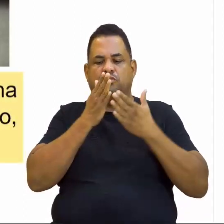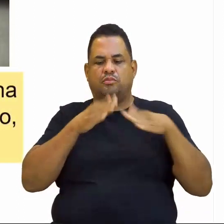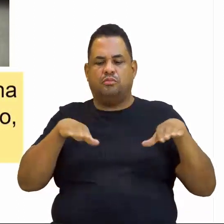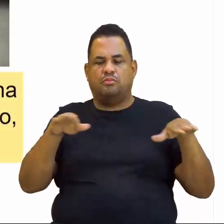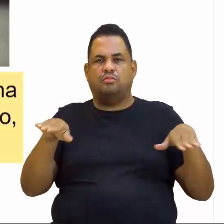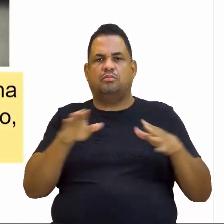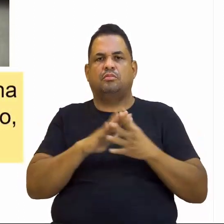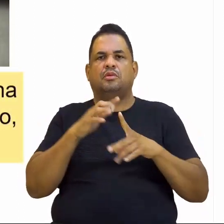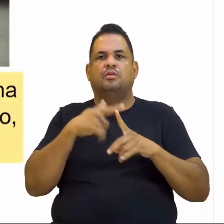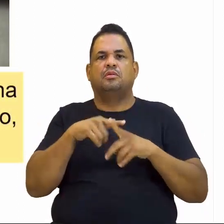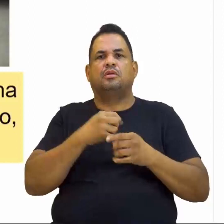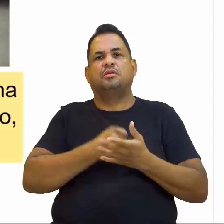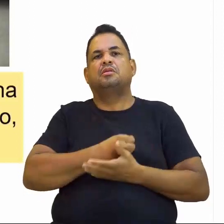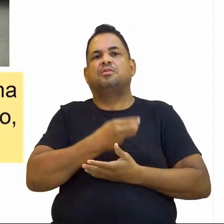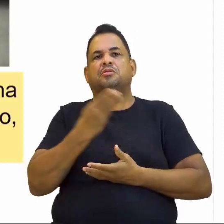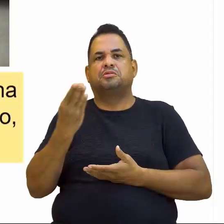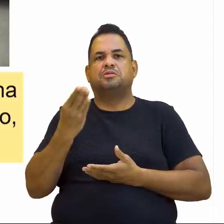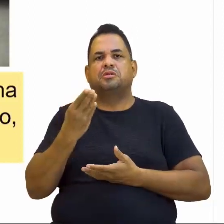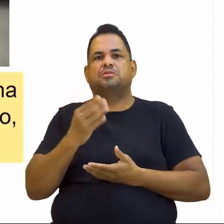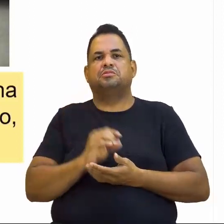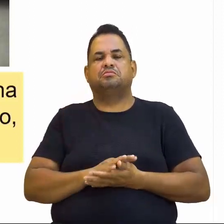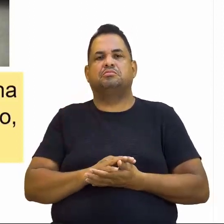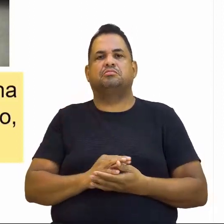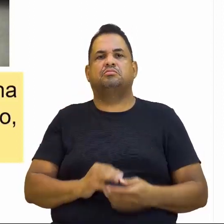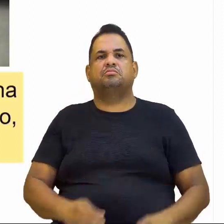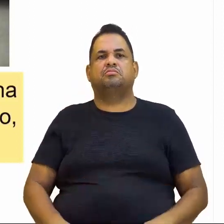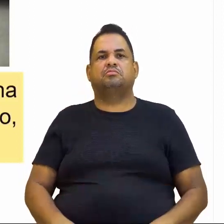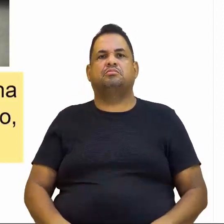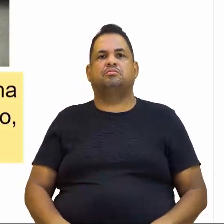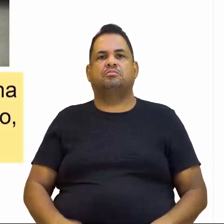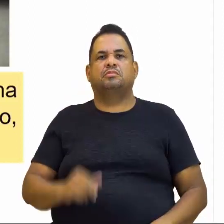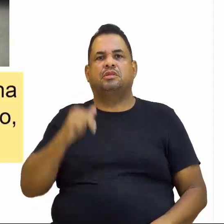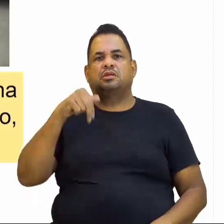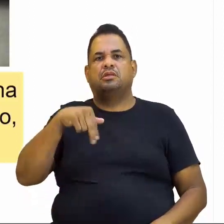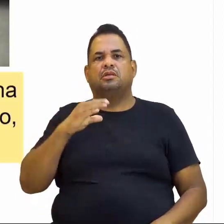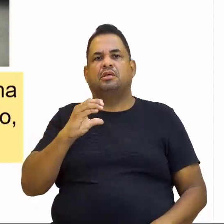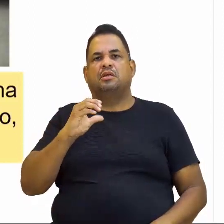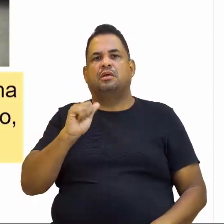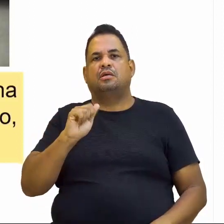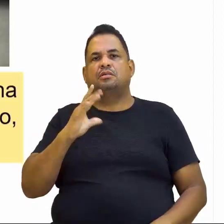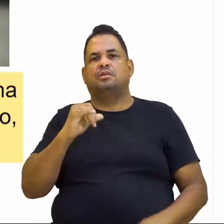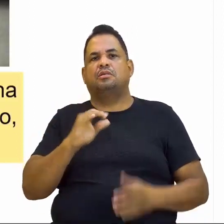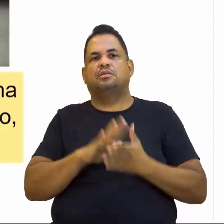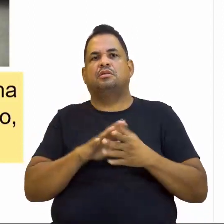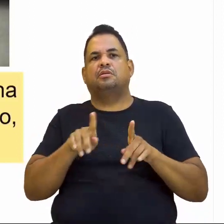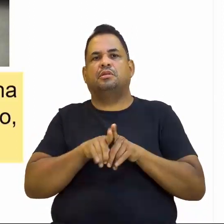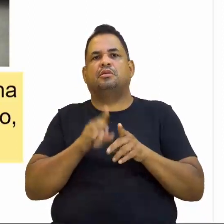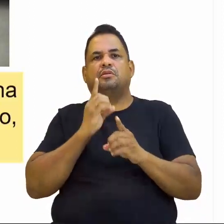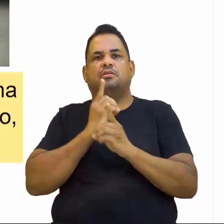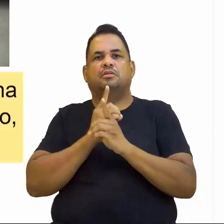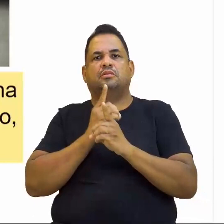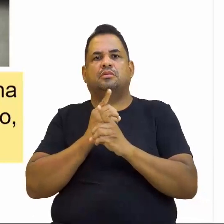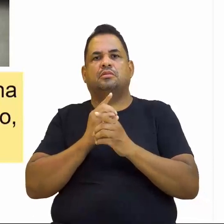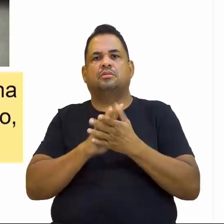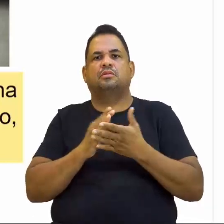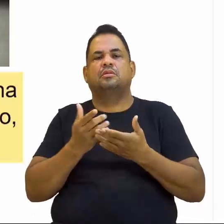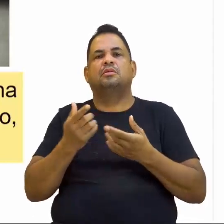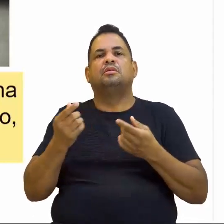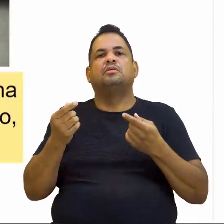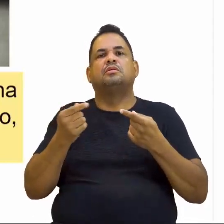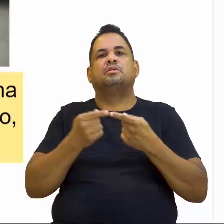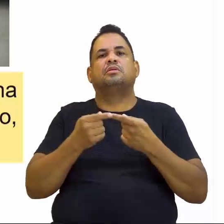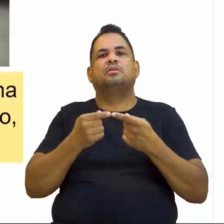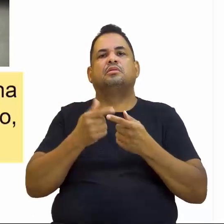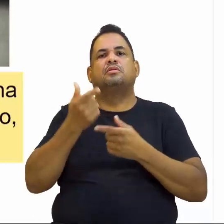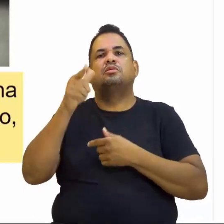sua grande concentração. O cloreto de sódio é também encontrado na natureza,